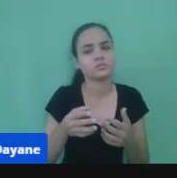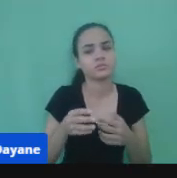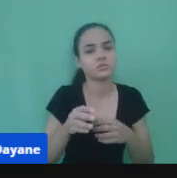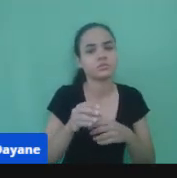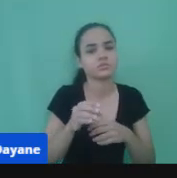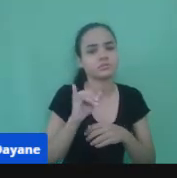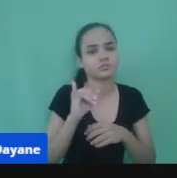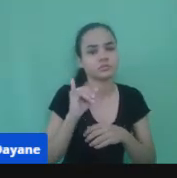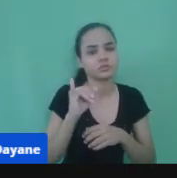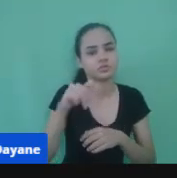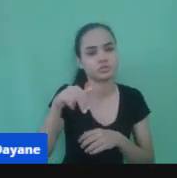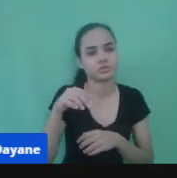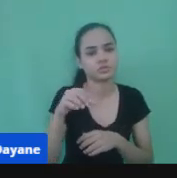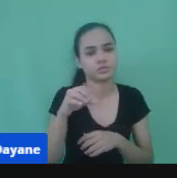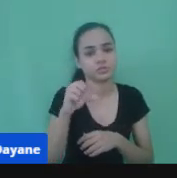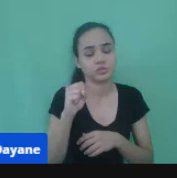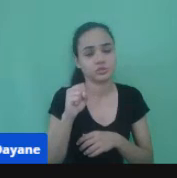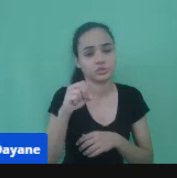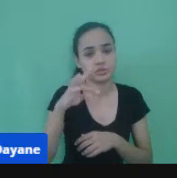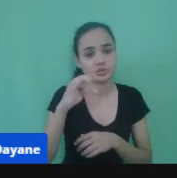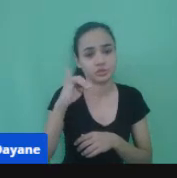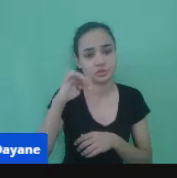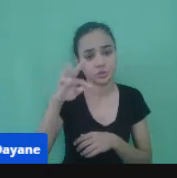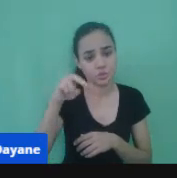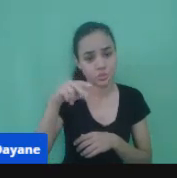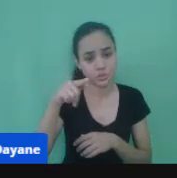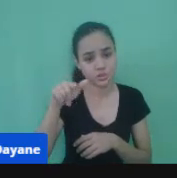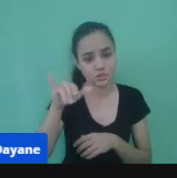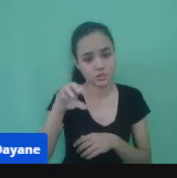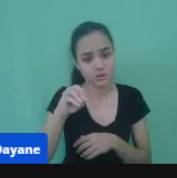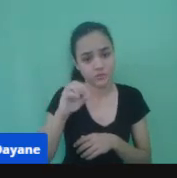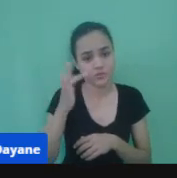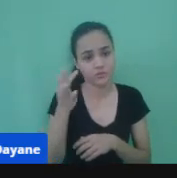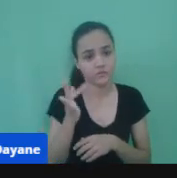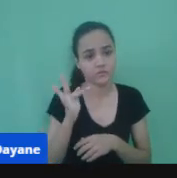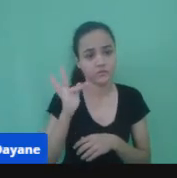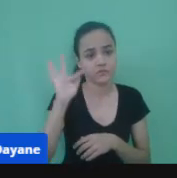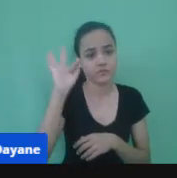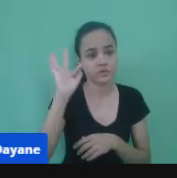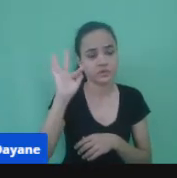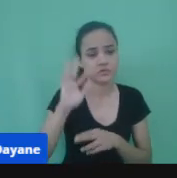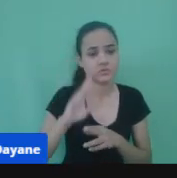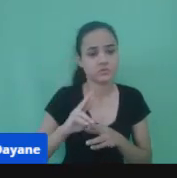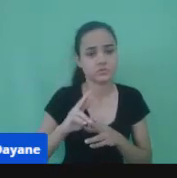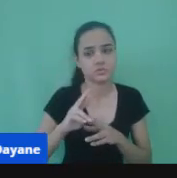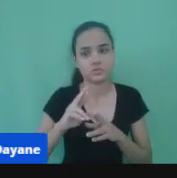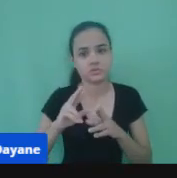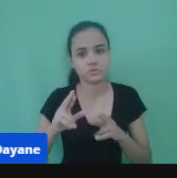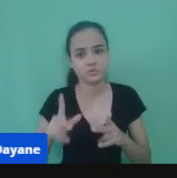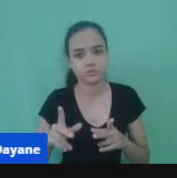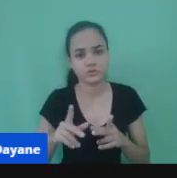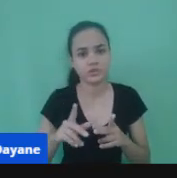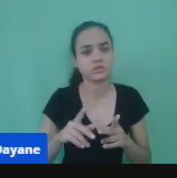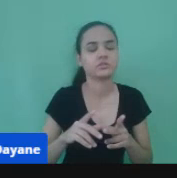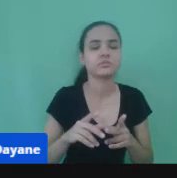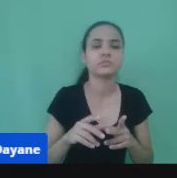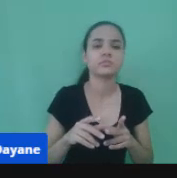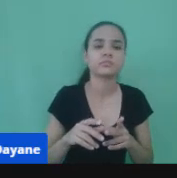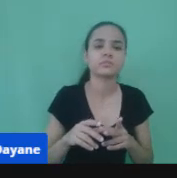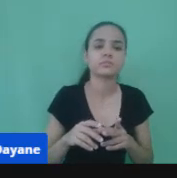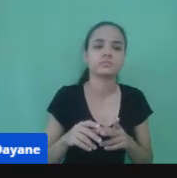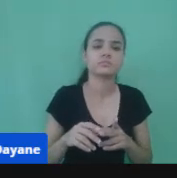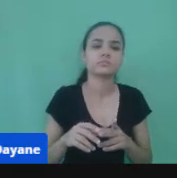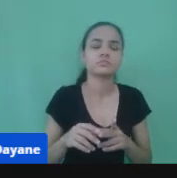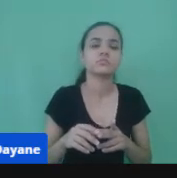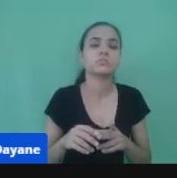propriedade. Então, se ela é para fins educacionais, você não vai ter problema de acordo com o que a gente identificou. Então, a utilização, obviamente, ela depende do